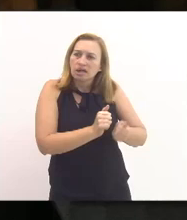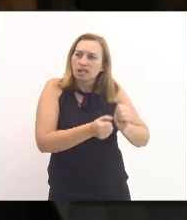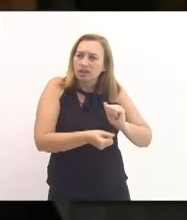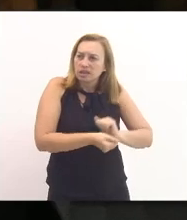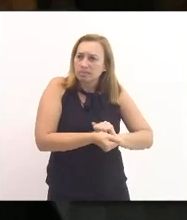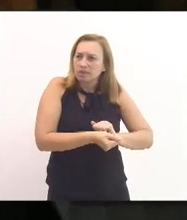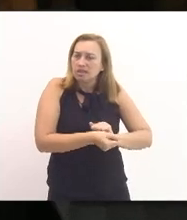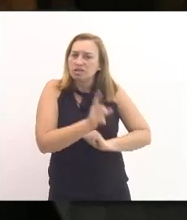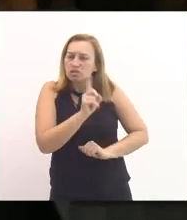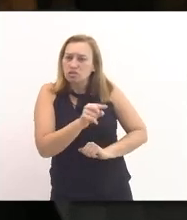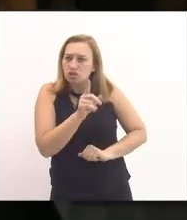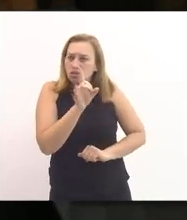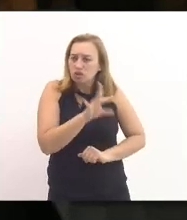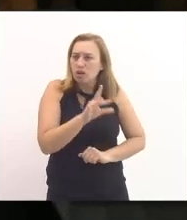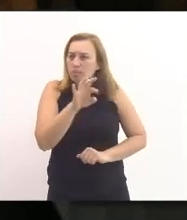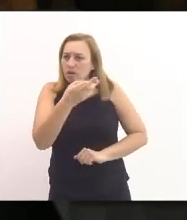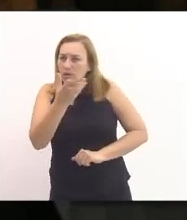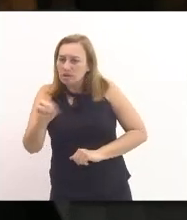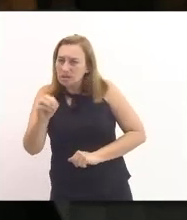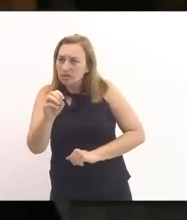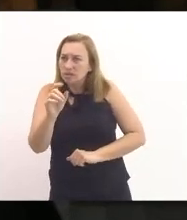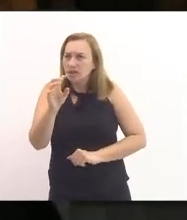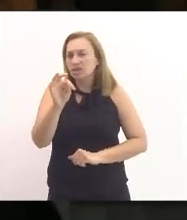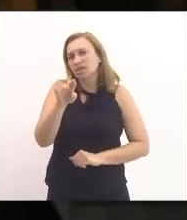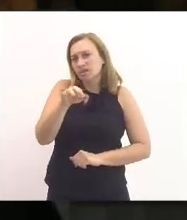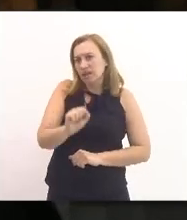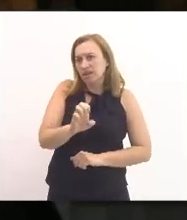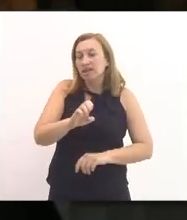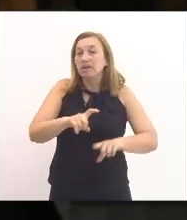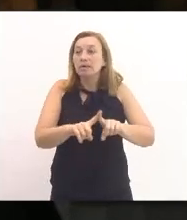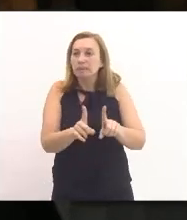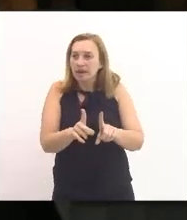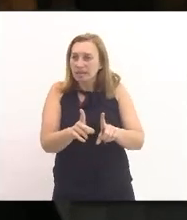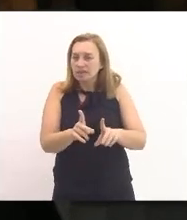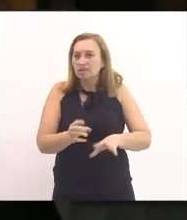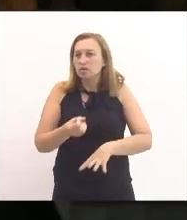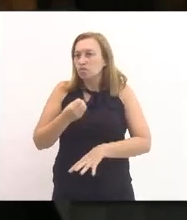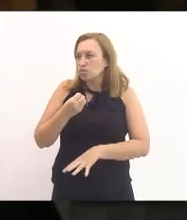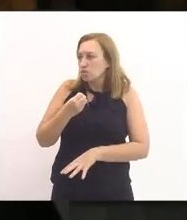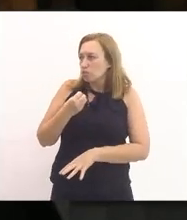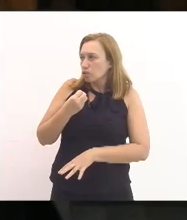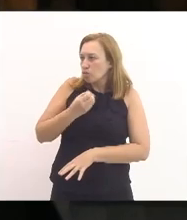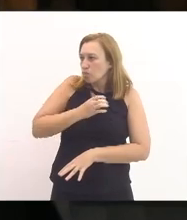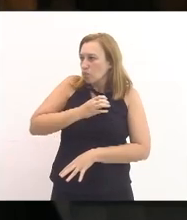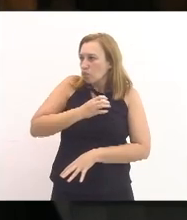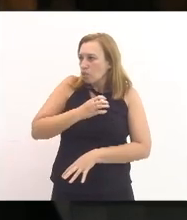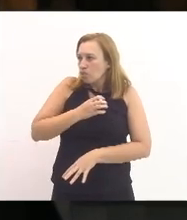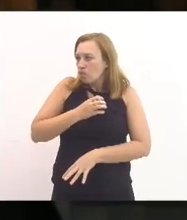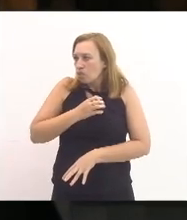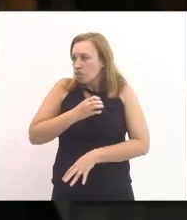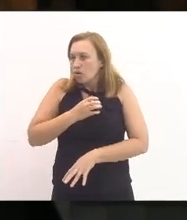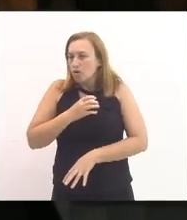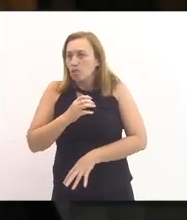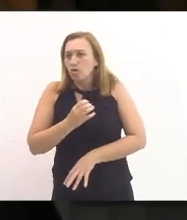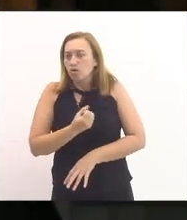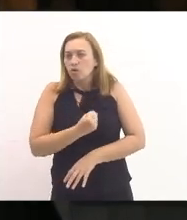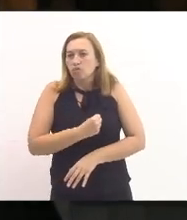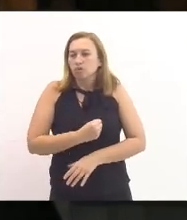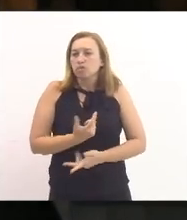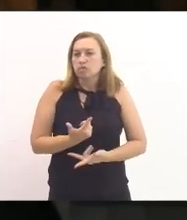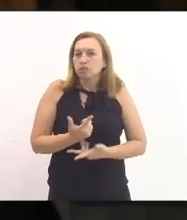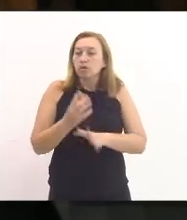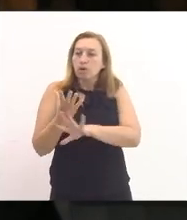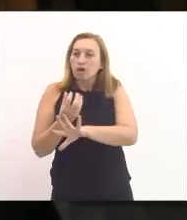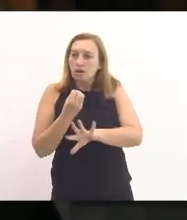a promoção por antiguidade entretanto o ótimo é inimigo do bom e Nós ficaríamos satisfeitos